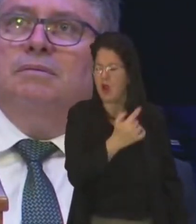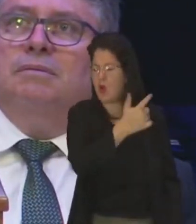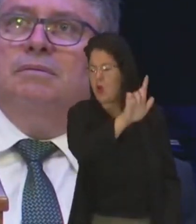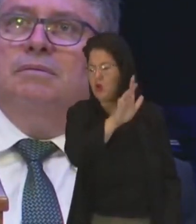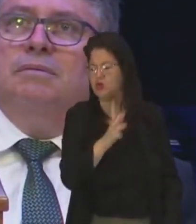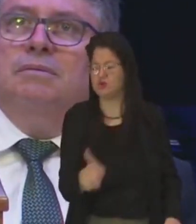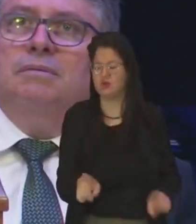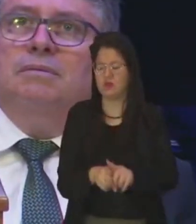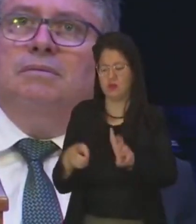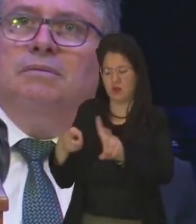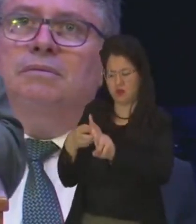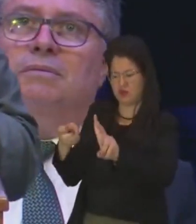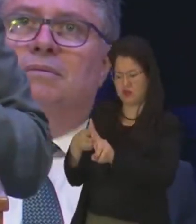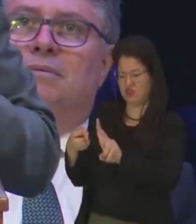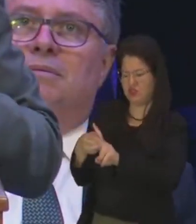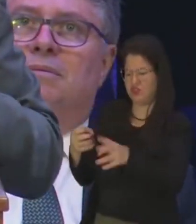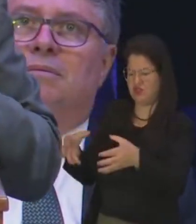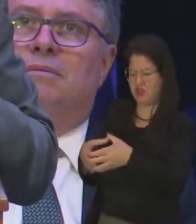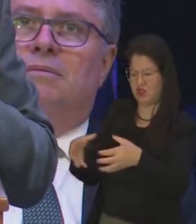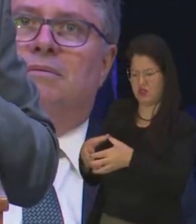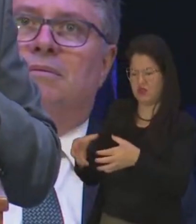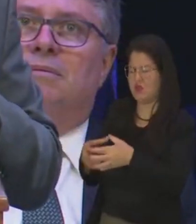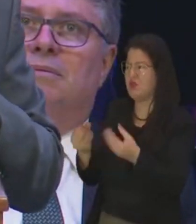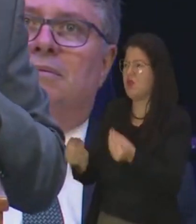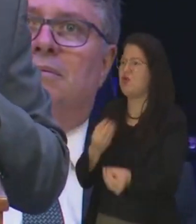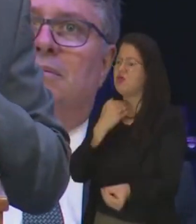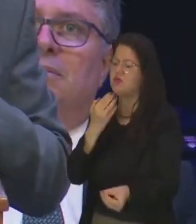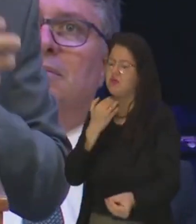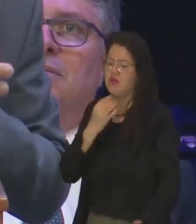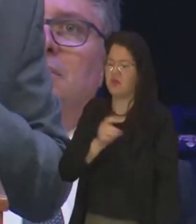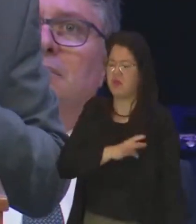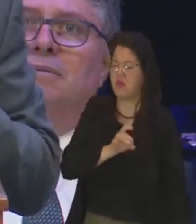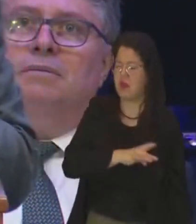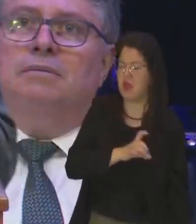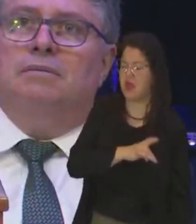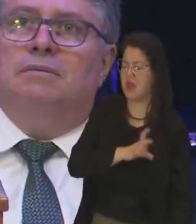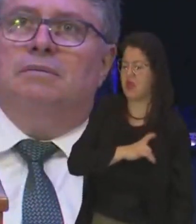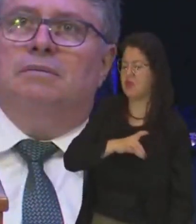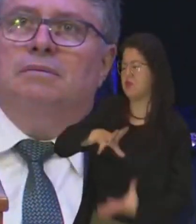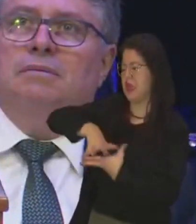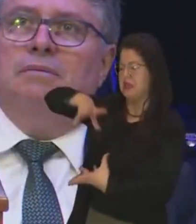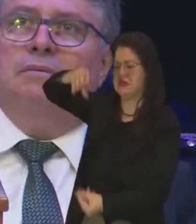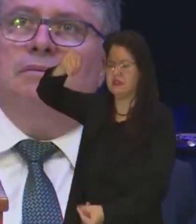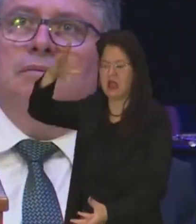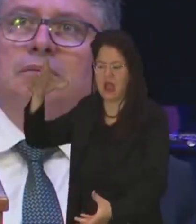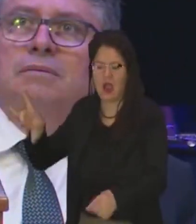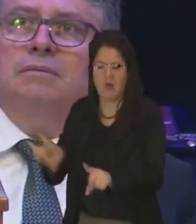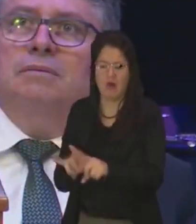um indígena xerente viver com medo dos espíritos e